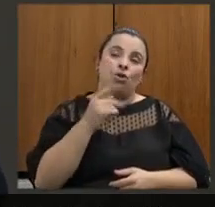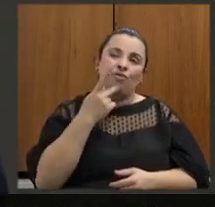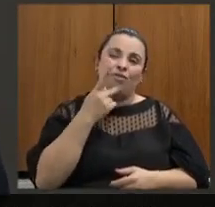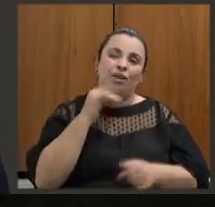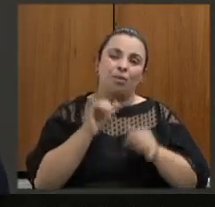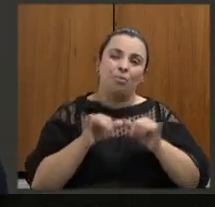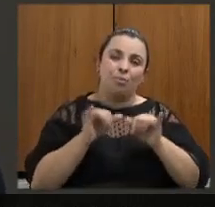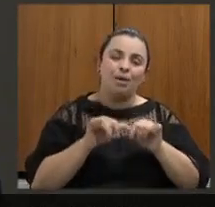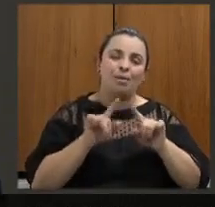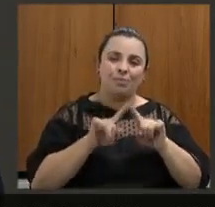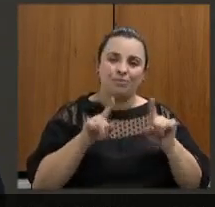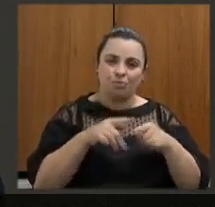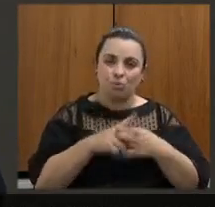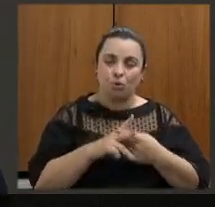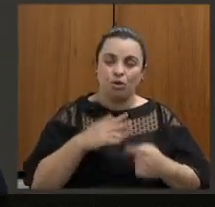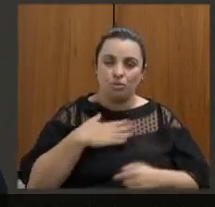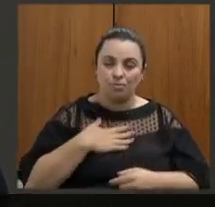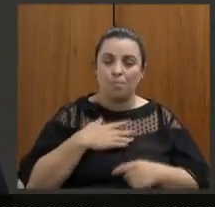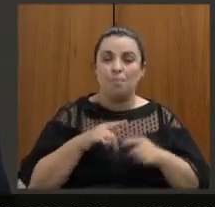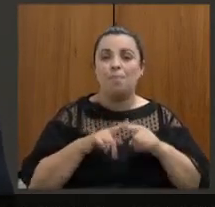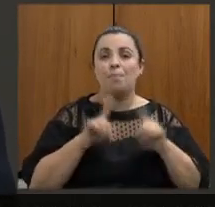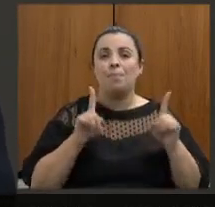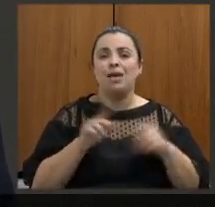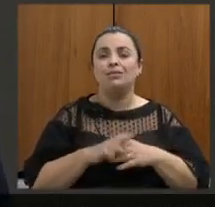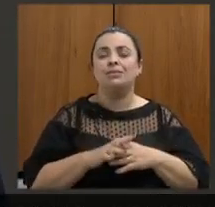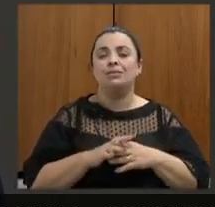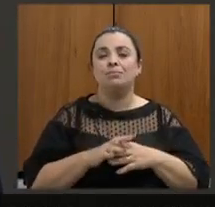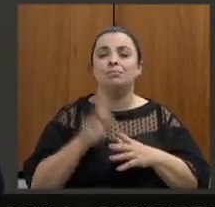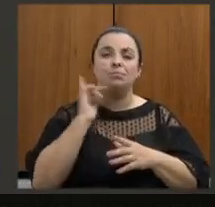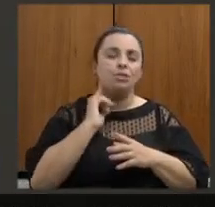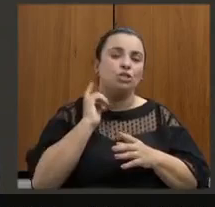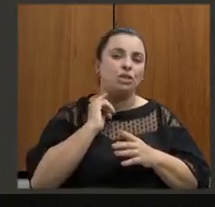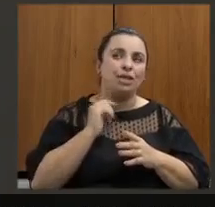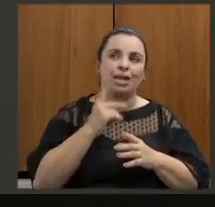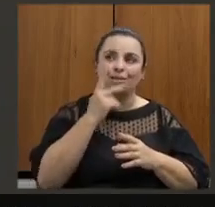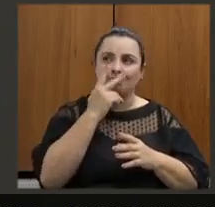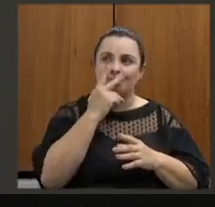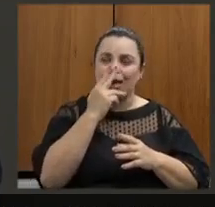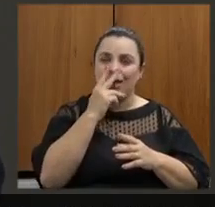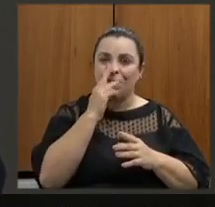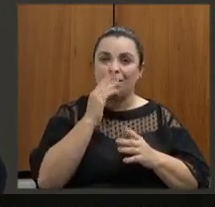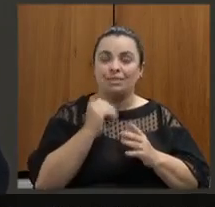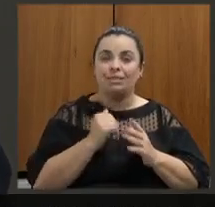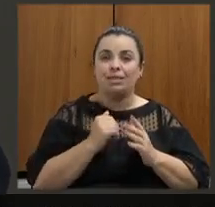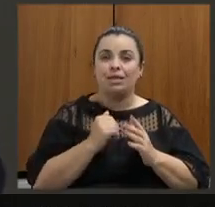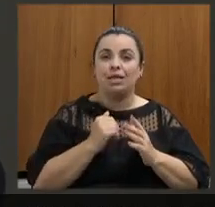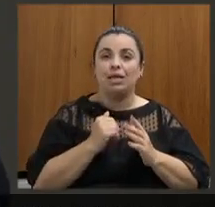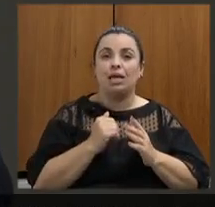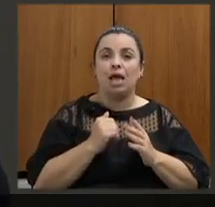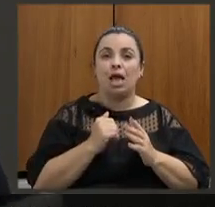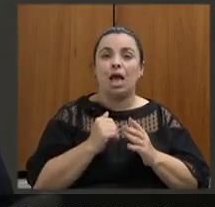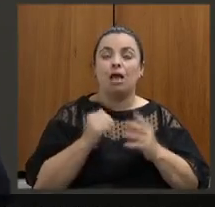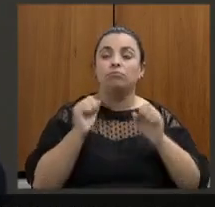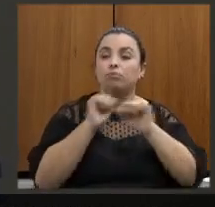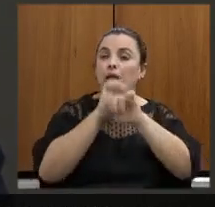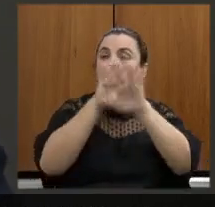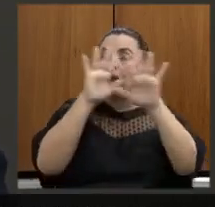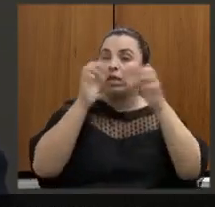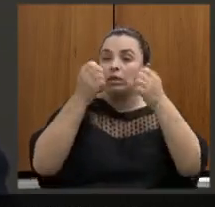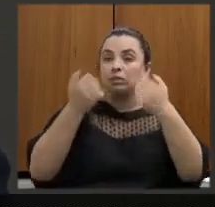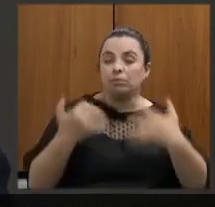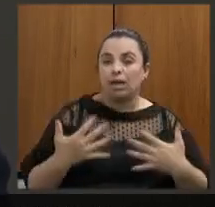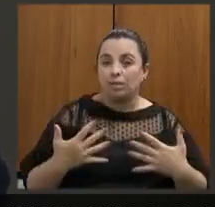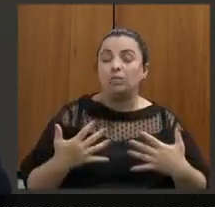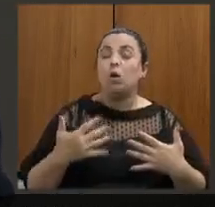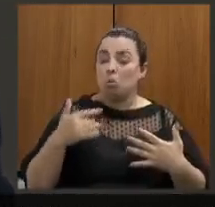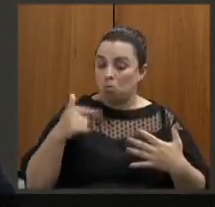Minas Gerais o ranking de Transparência parece né A Última informação que eu tenho é que o estado que têm maior